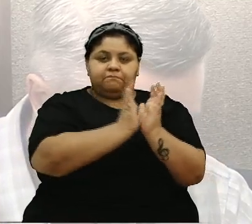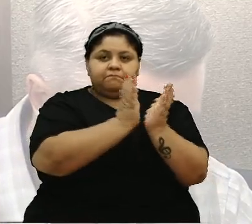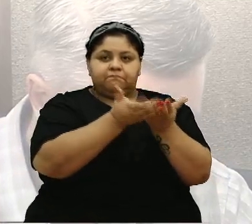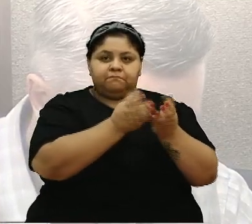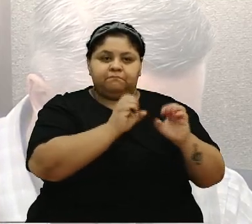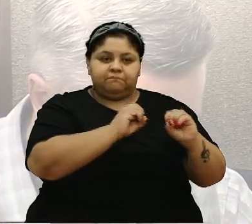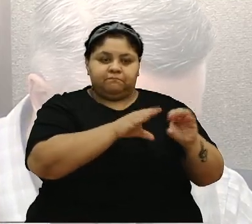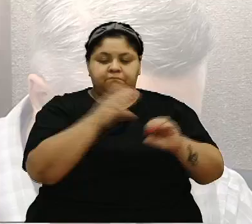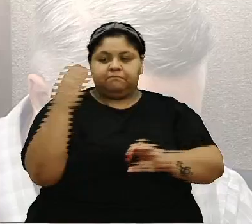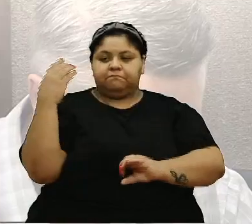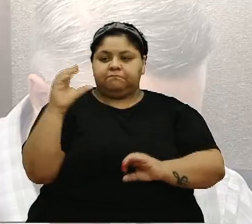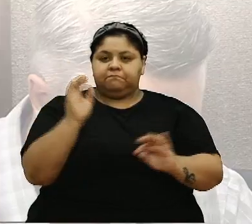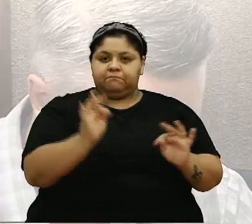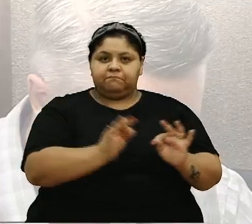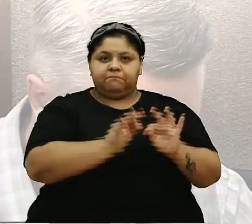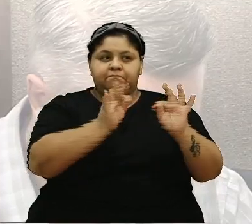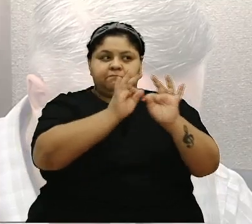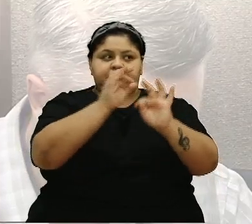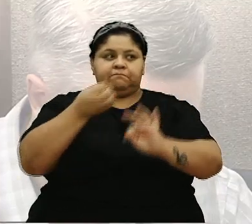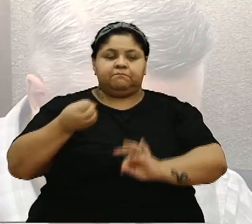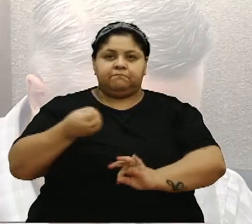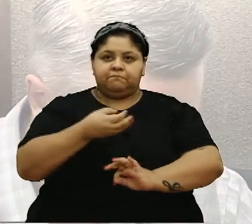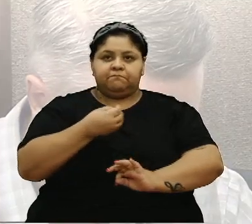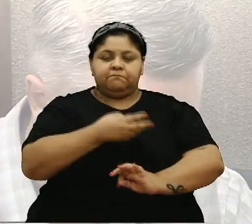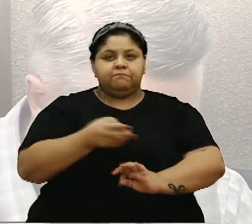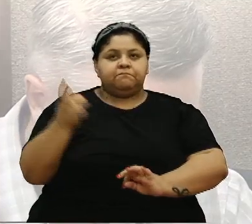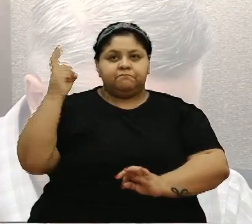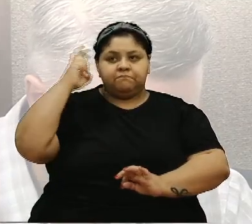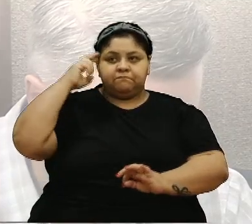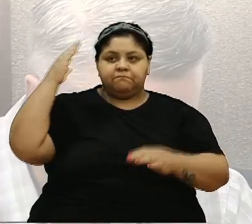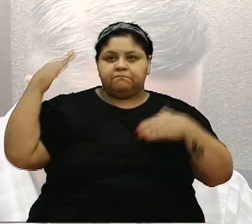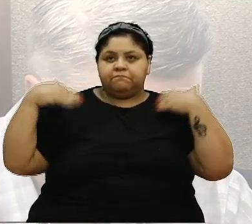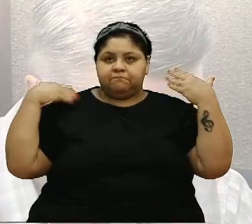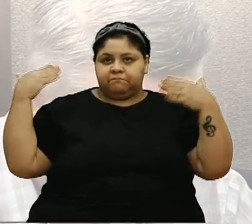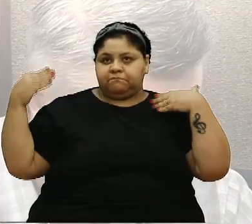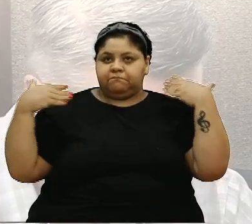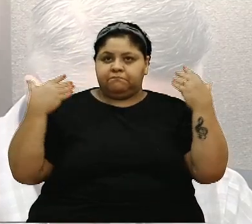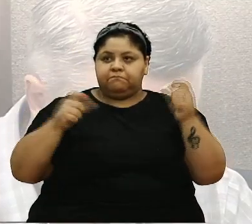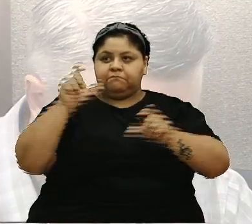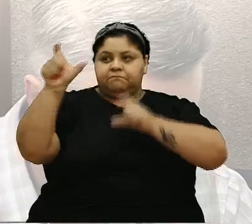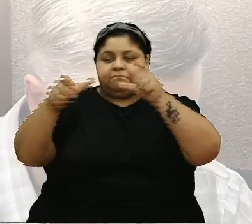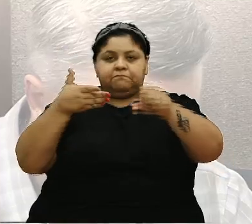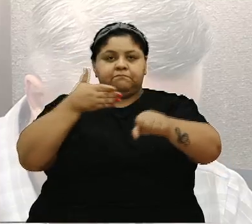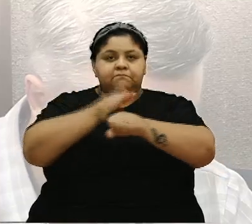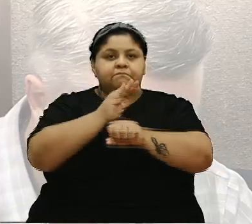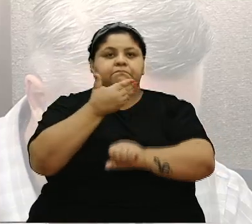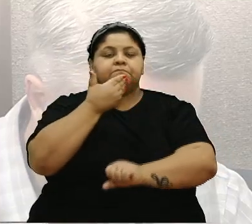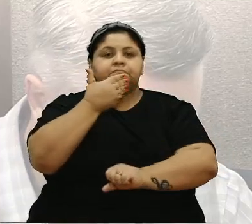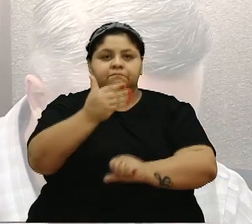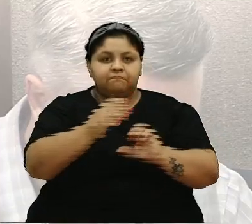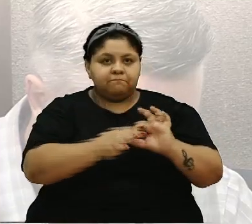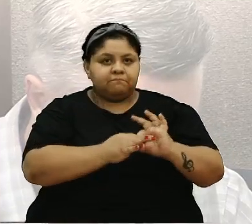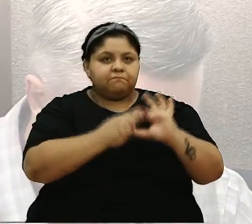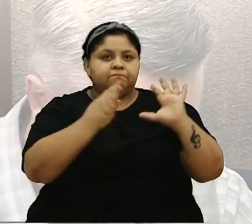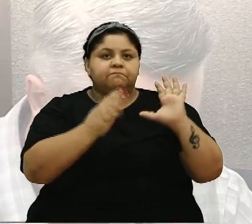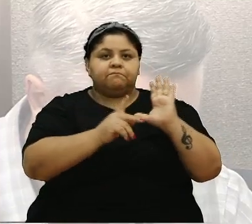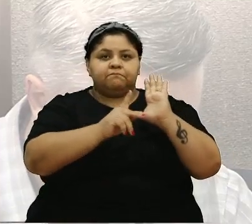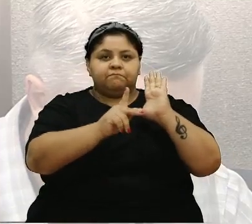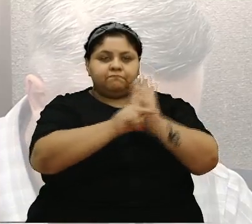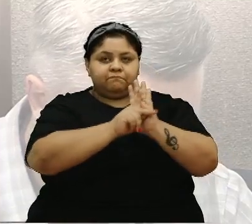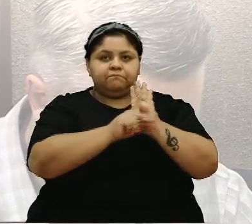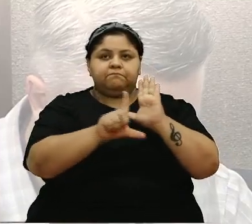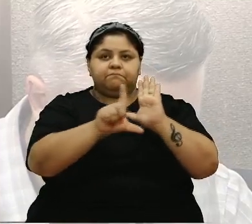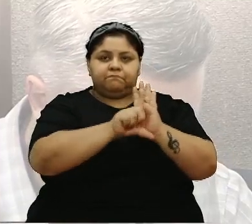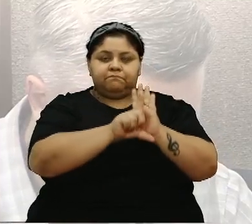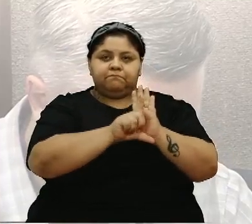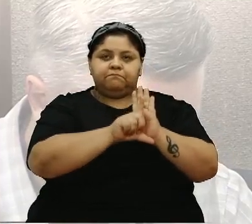Educação, Ciência, Tecnologia, Inovação, Cultura, Desporto e Lazer, por seus integrantes, manifesta-se favorável ao presente projeto